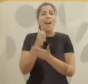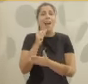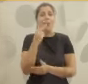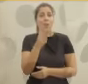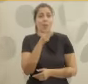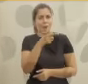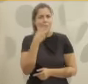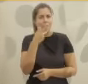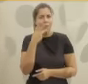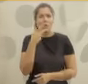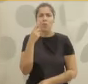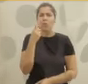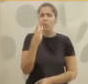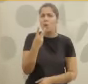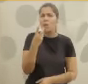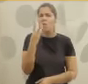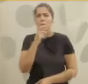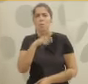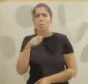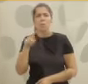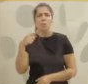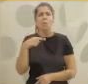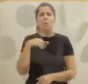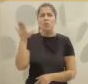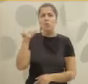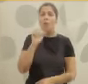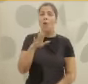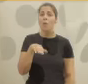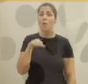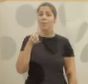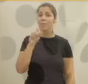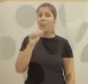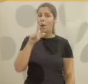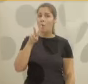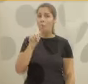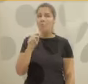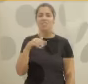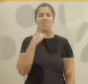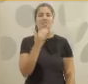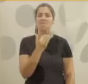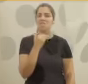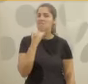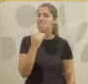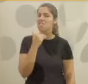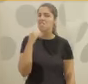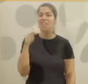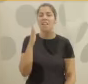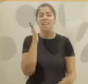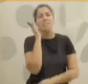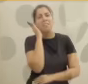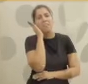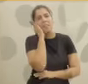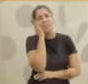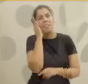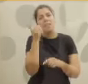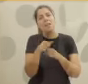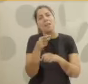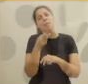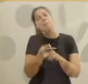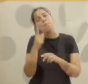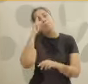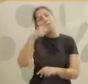cantando. Eu peguei, quando ele já estava com uns, acho que 12 anos de idade, eu peguei e